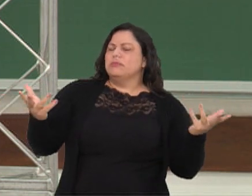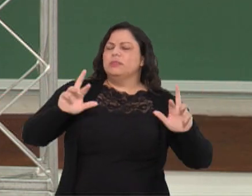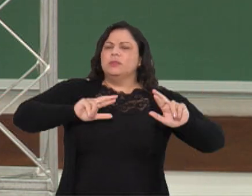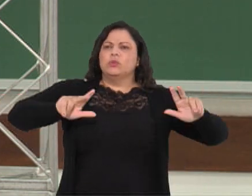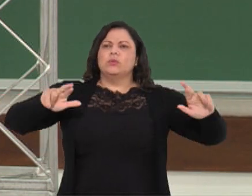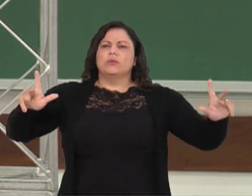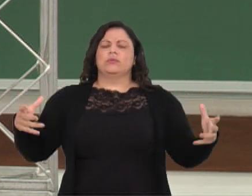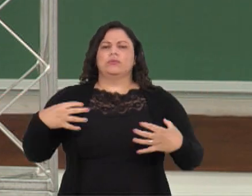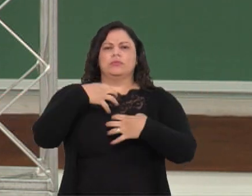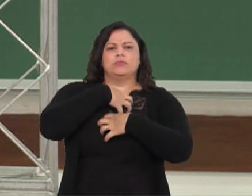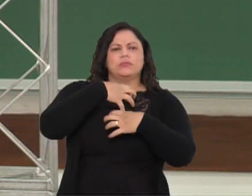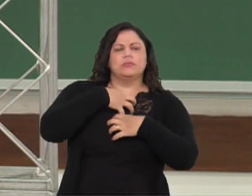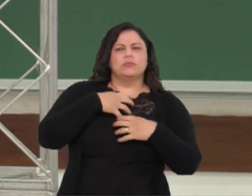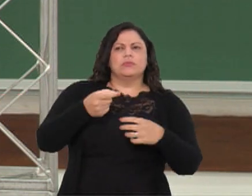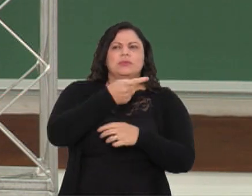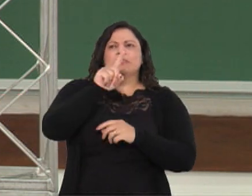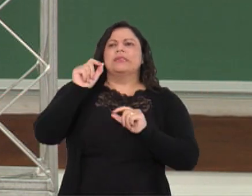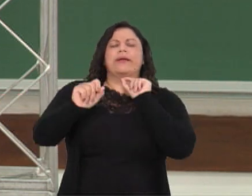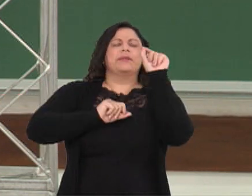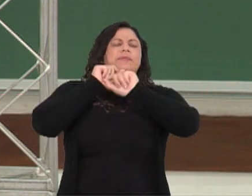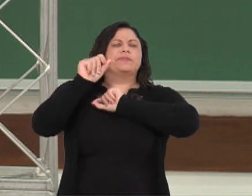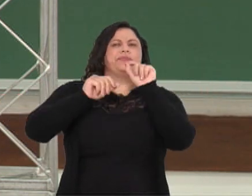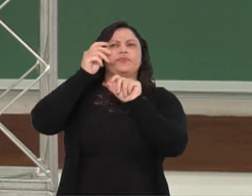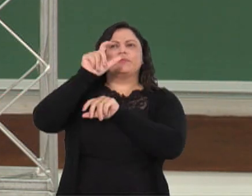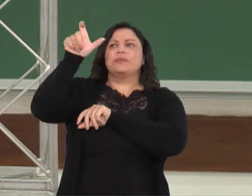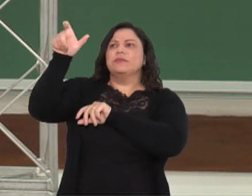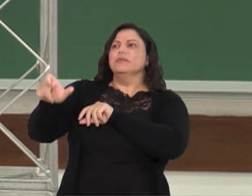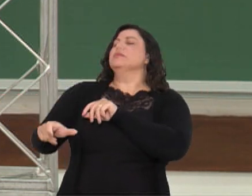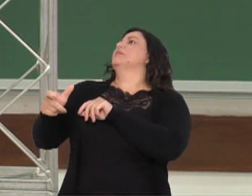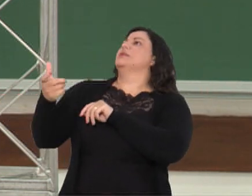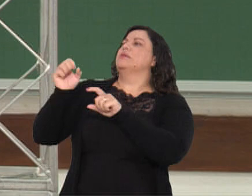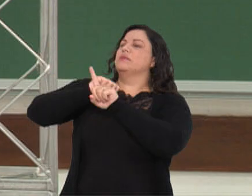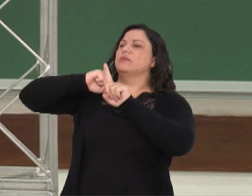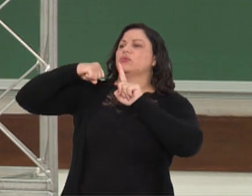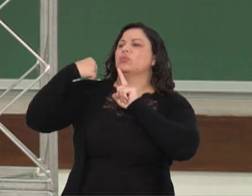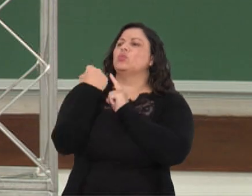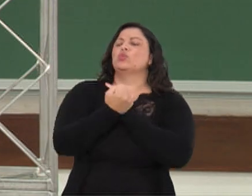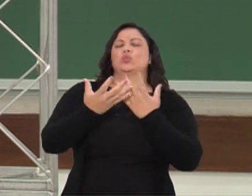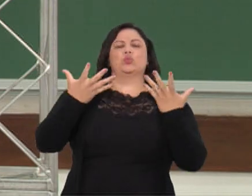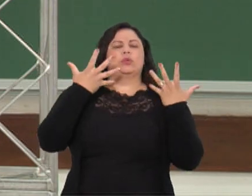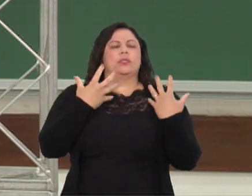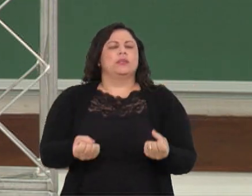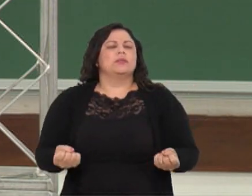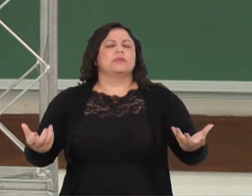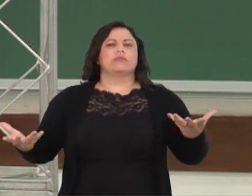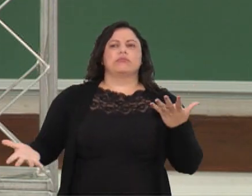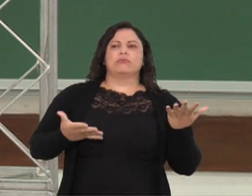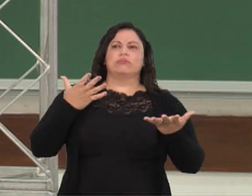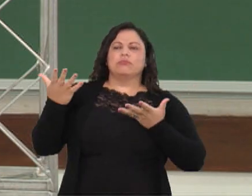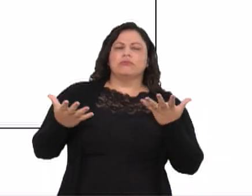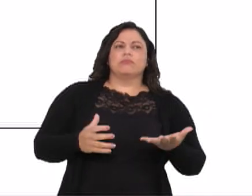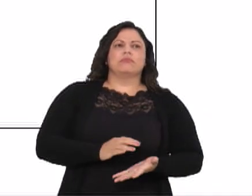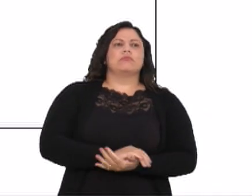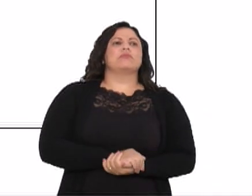maneiras, elas não são pessoas sociáveis, aceitáveis.